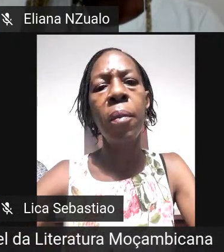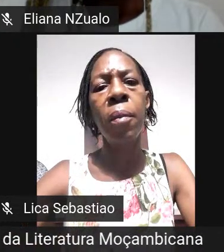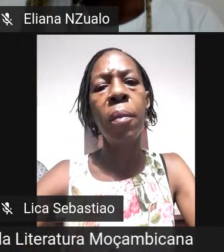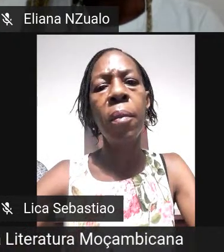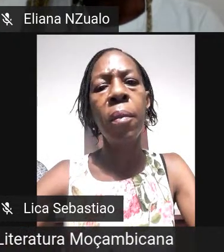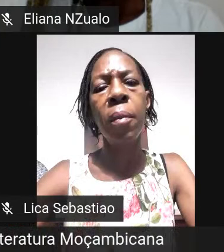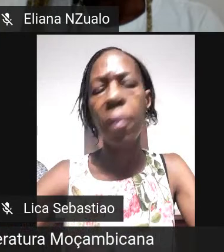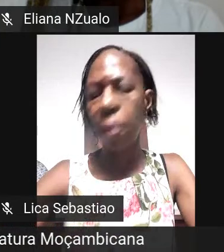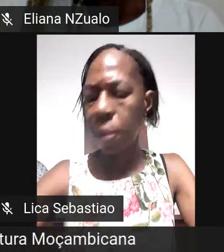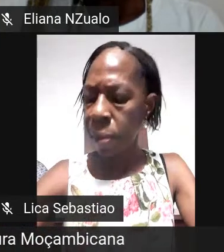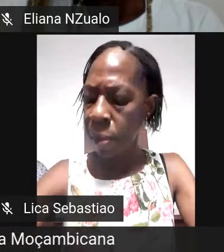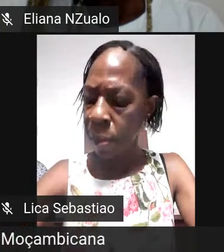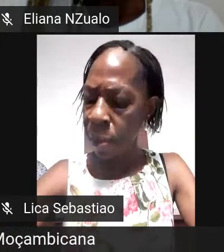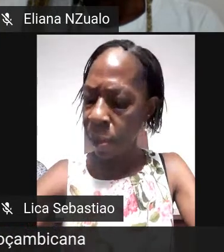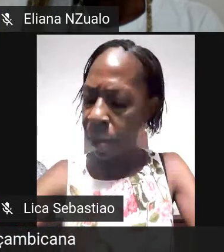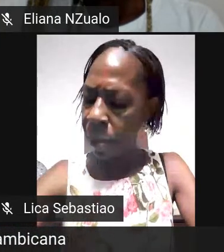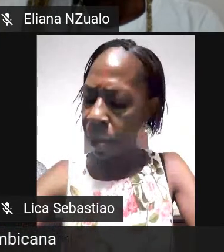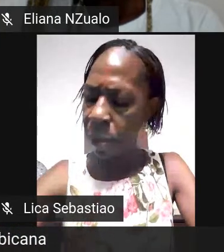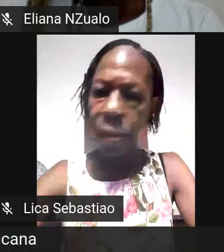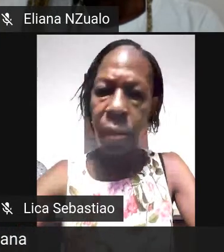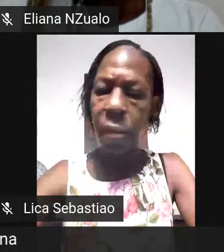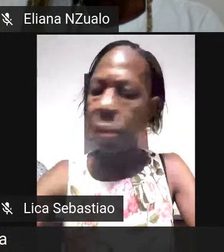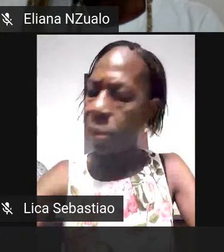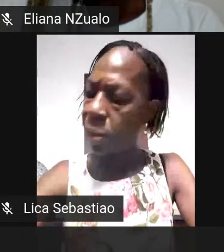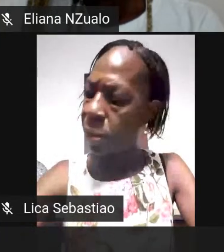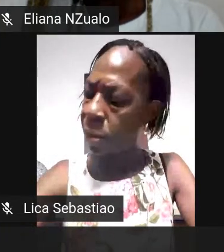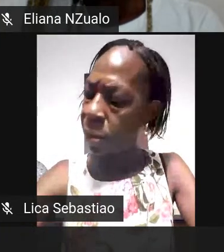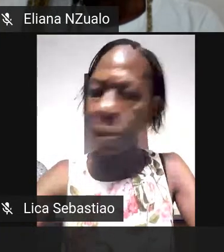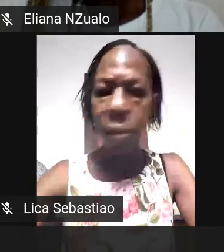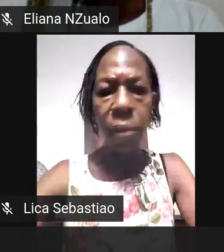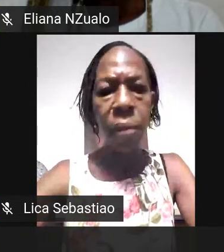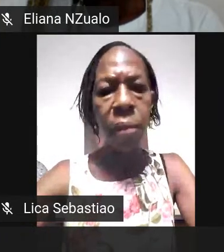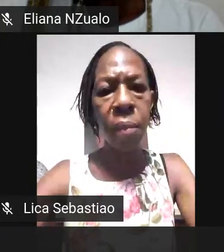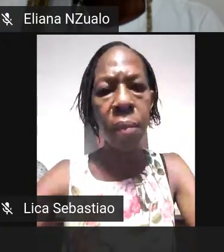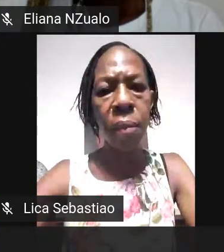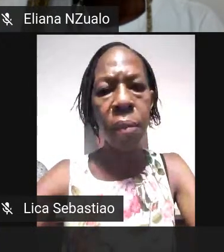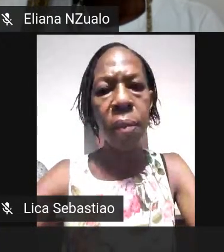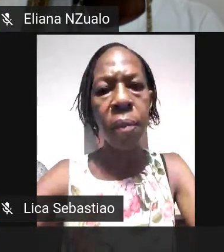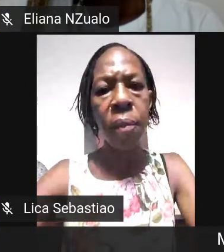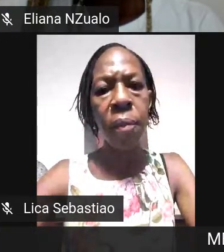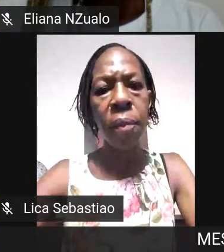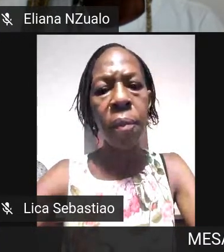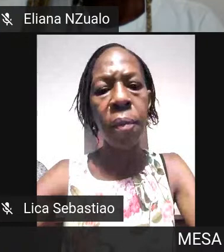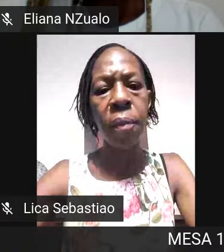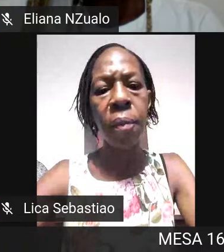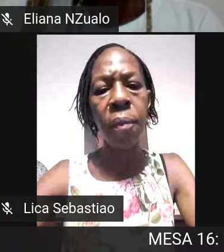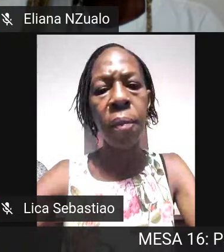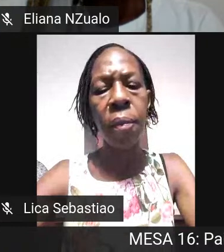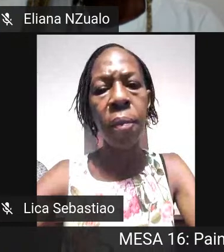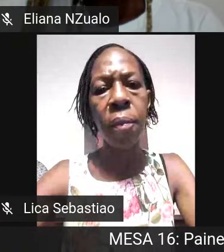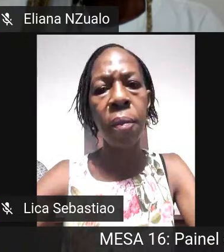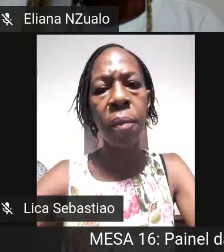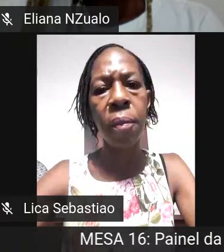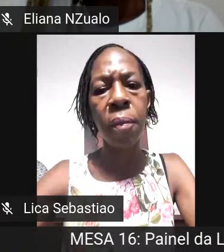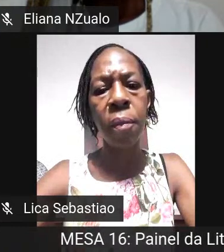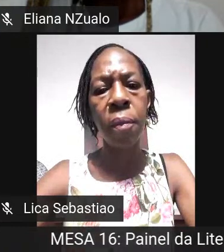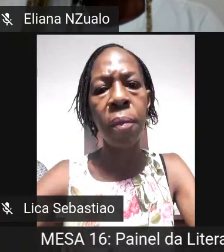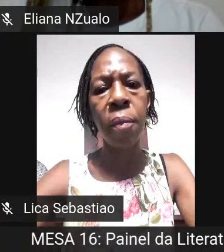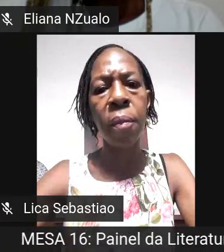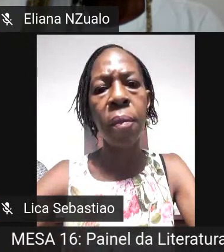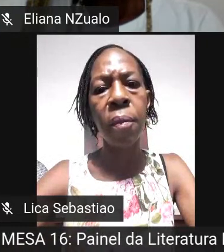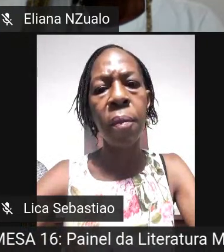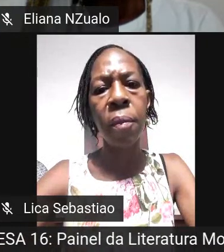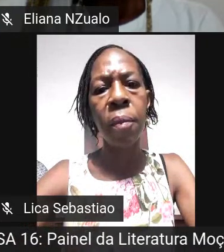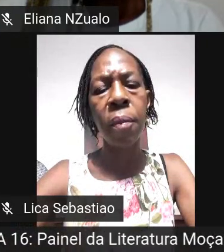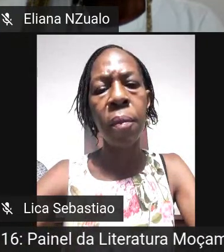essas pistas é o Orlando Mendes, naquele livro sobre literatura moçambicana, e